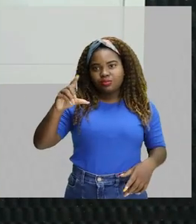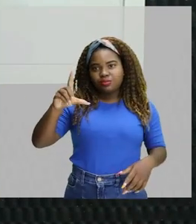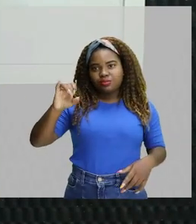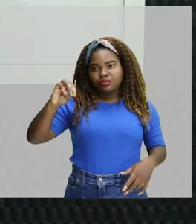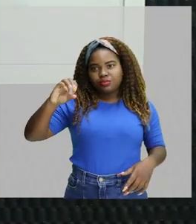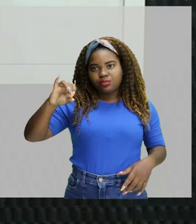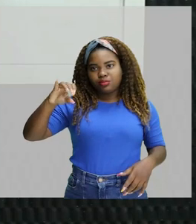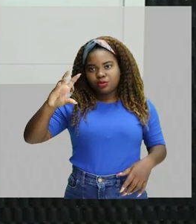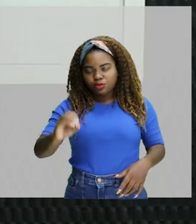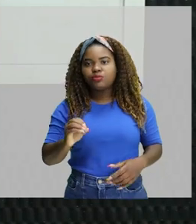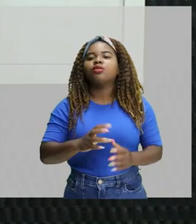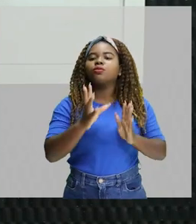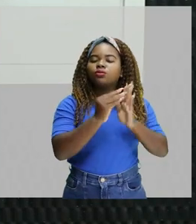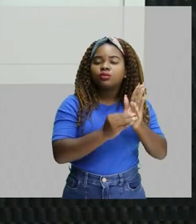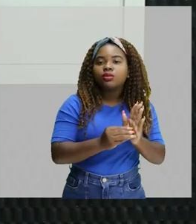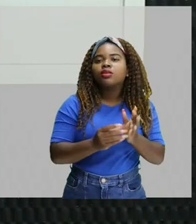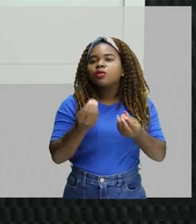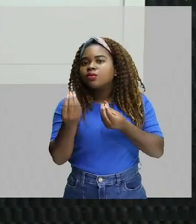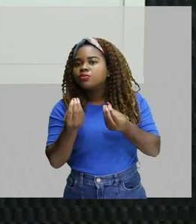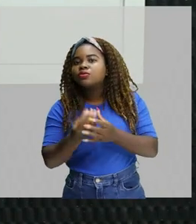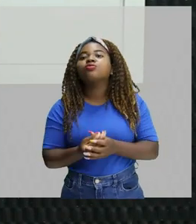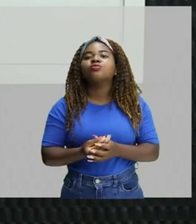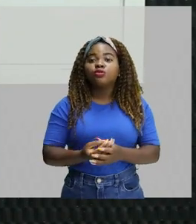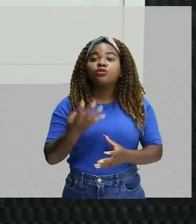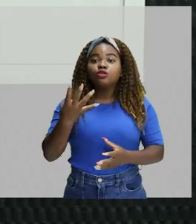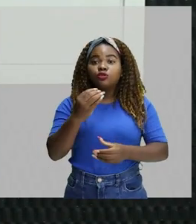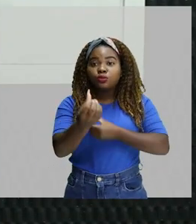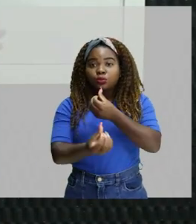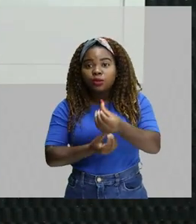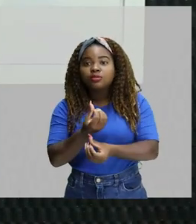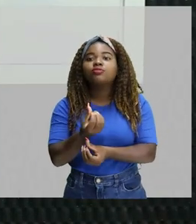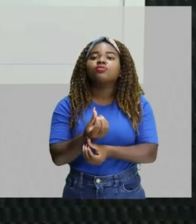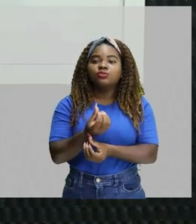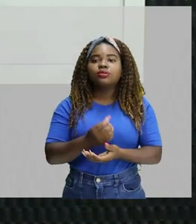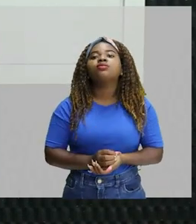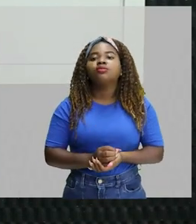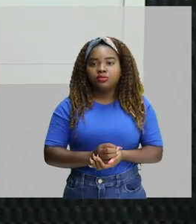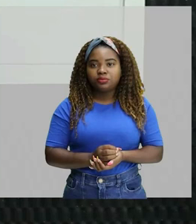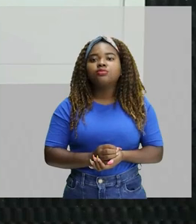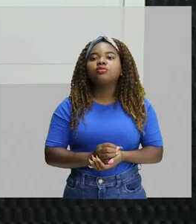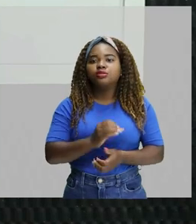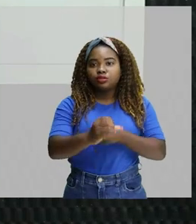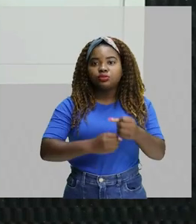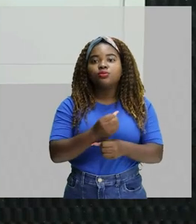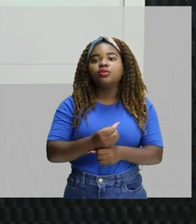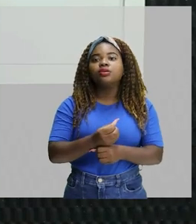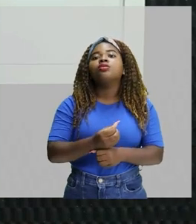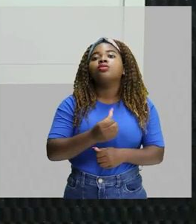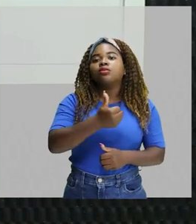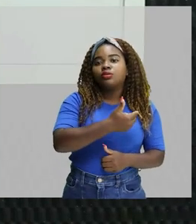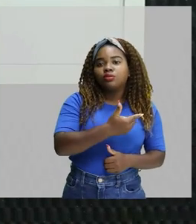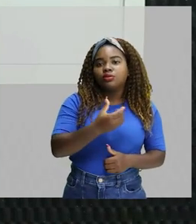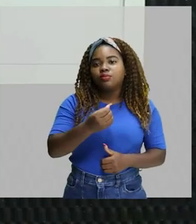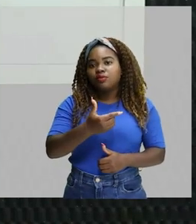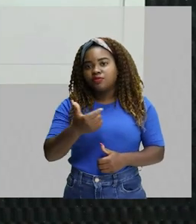aí do quarto período né quarto bimestre do ano letivo de 2021 né estamos encerrando nosso ano